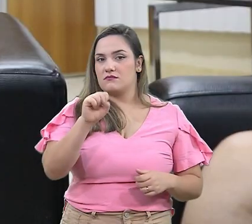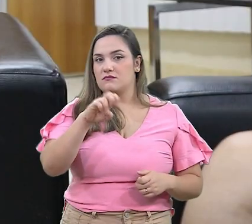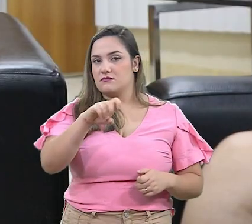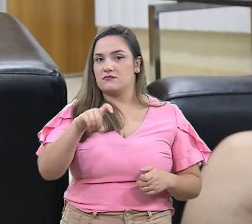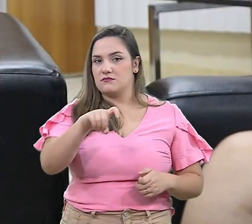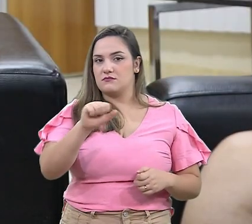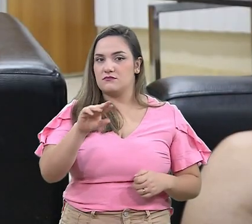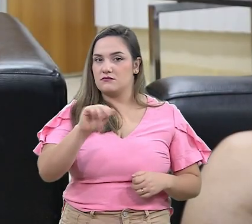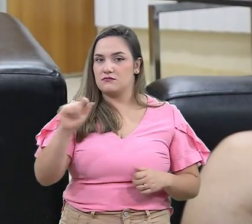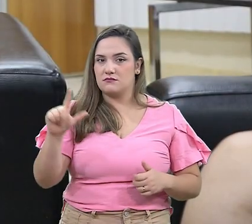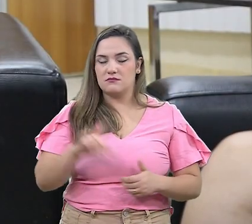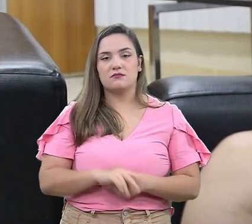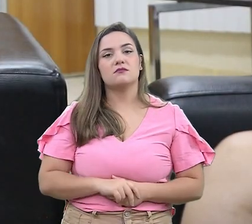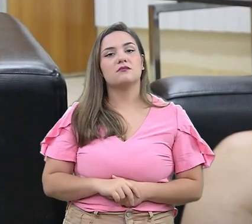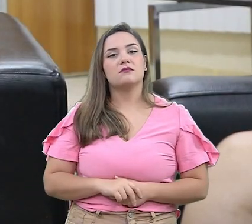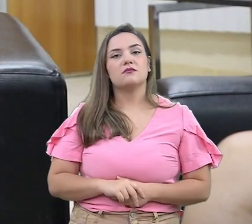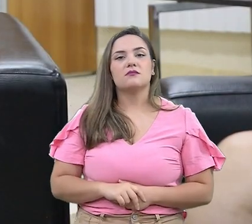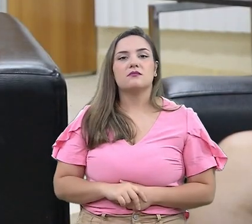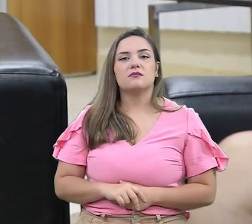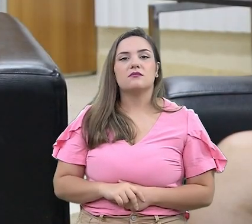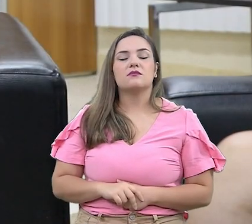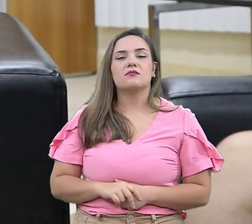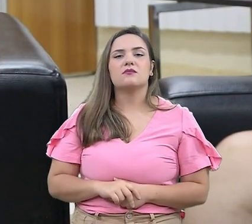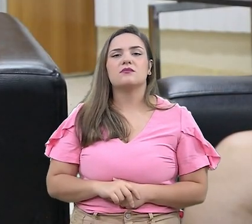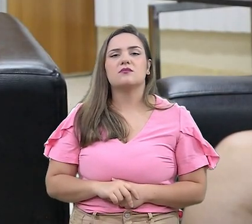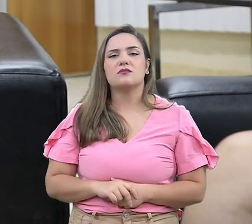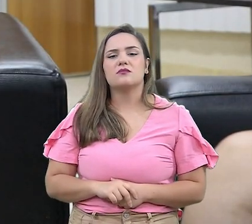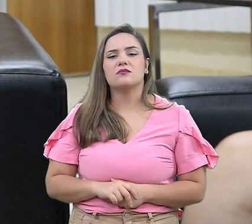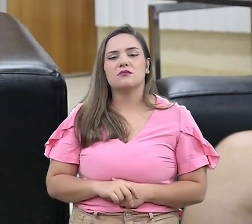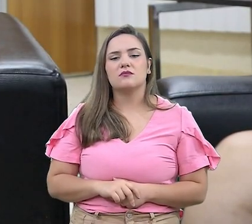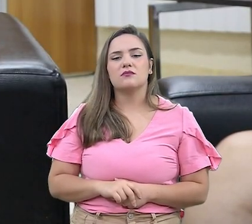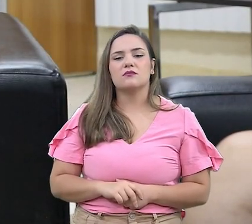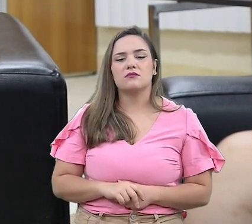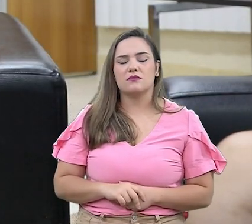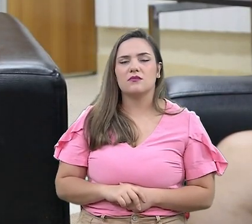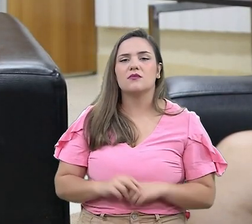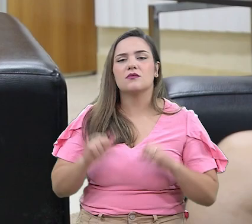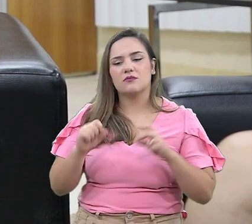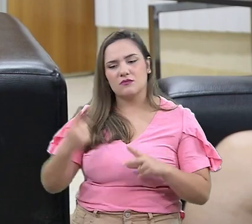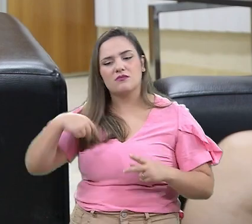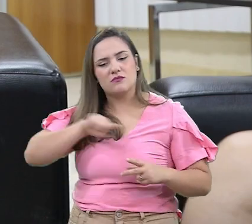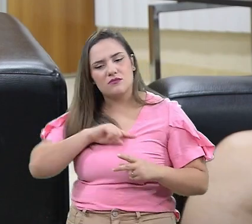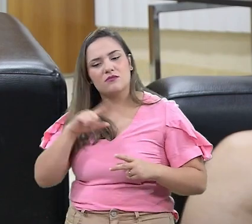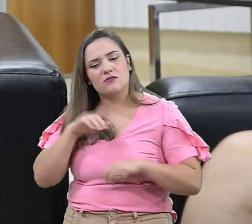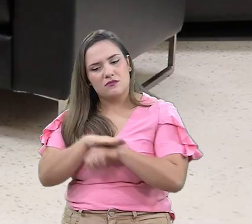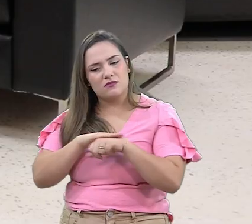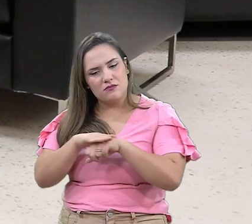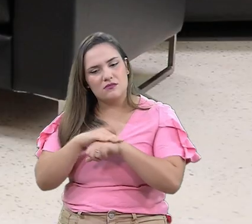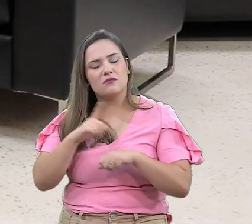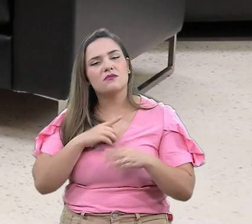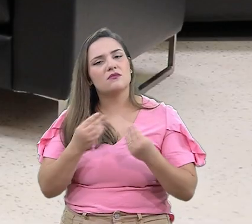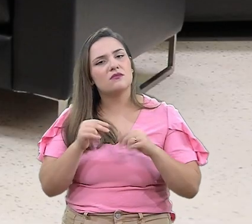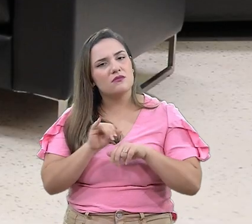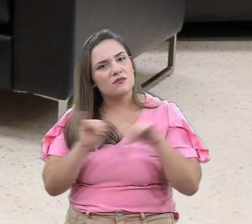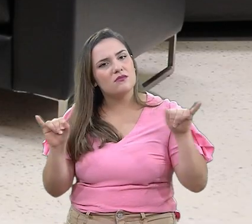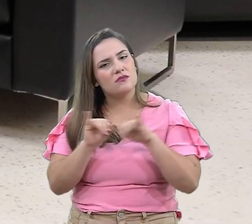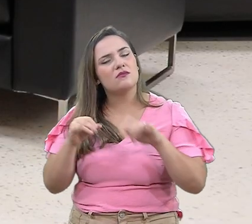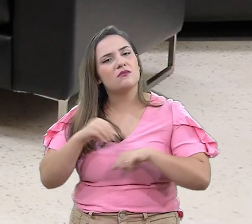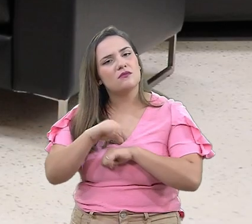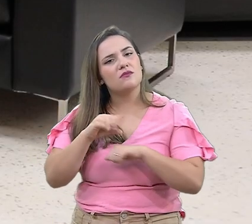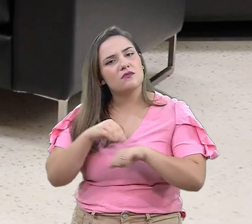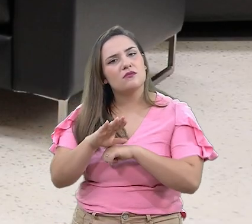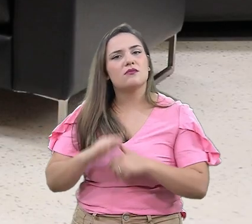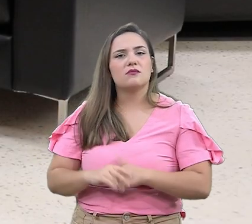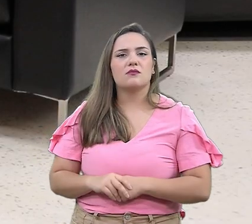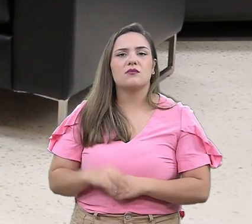dúvida. E o que pode ser feito, né? Além dessa nossa conversa, além de muita informação, o